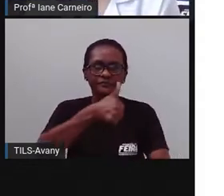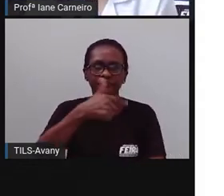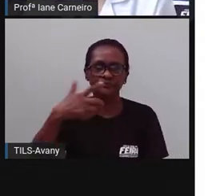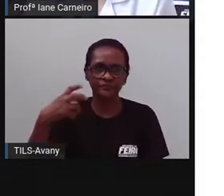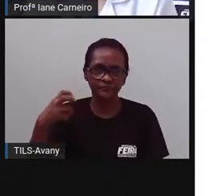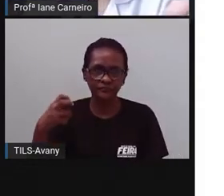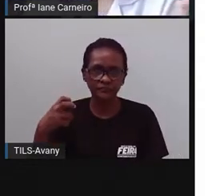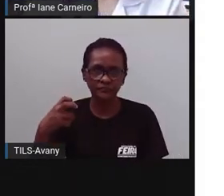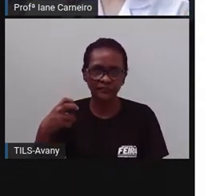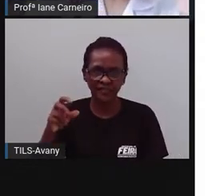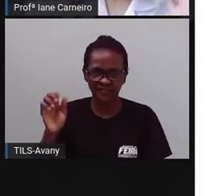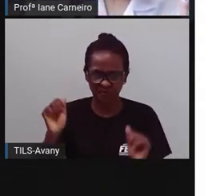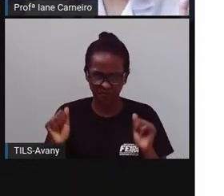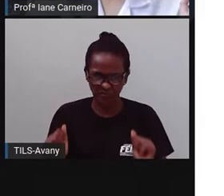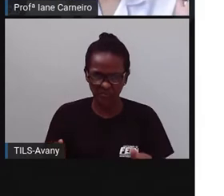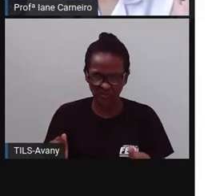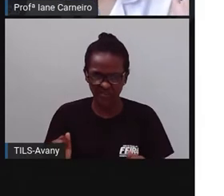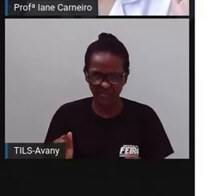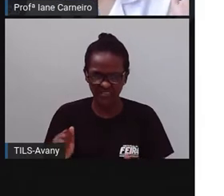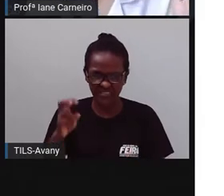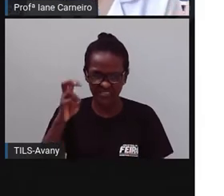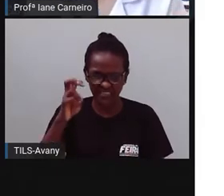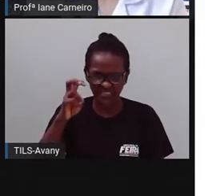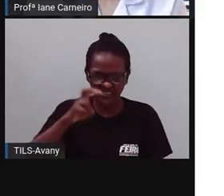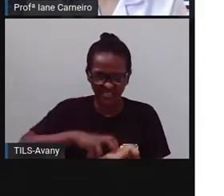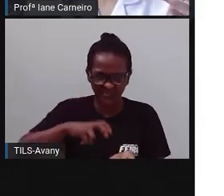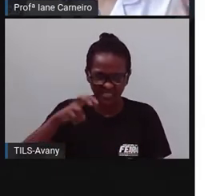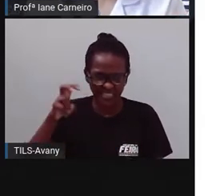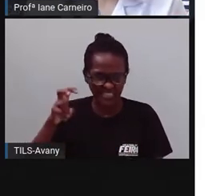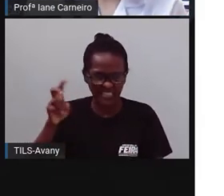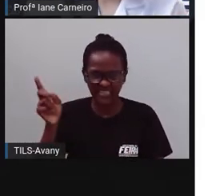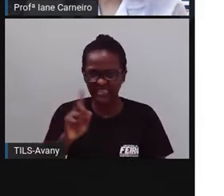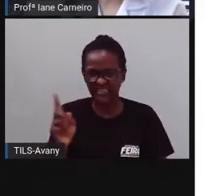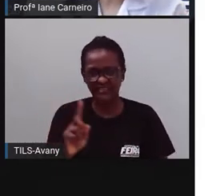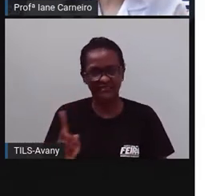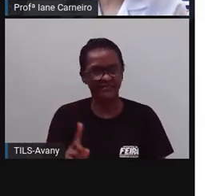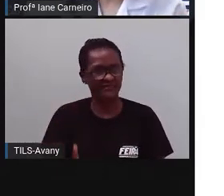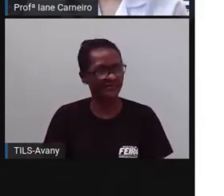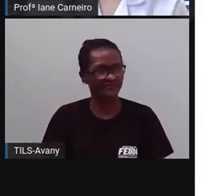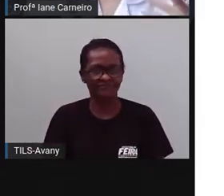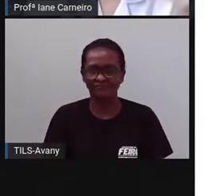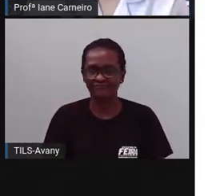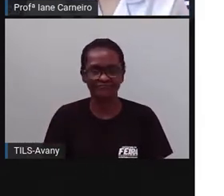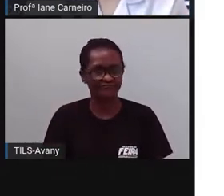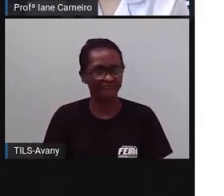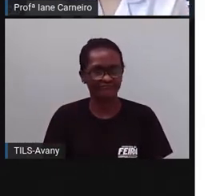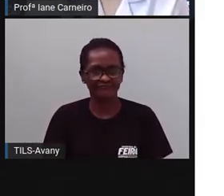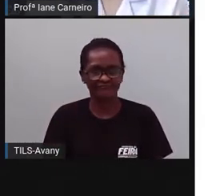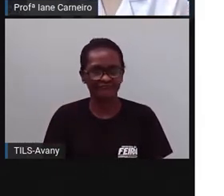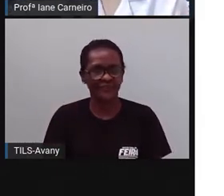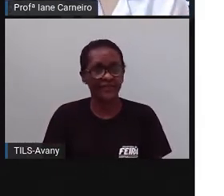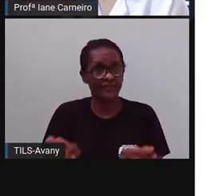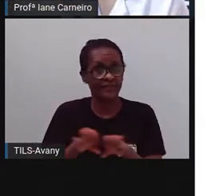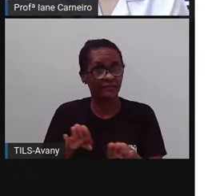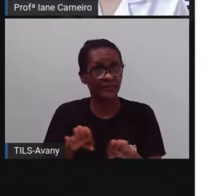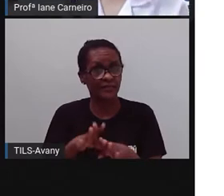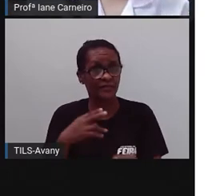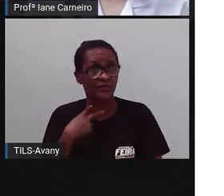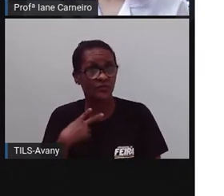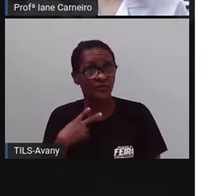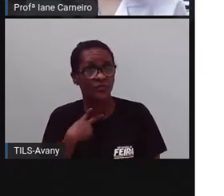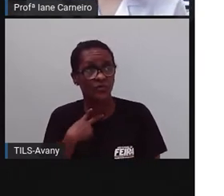na festa de Maria Eduarda 5 horas da manhã não pode porque não vai estar acontecendo a festa também você não pode chegar